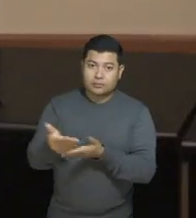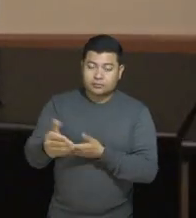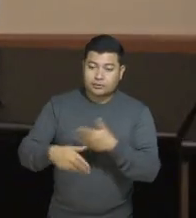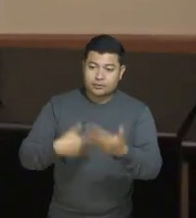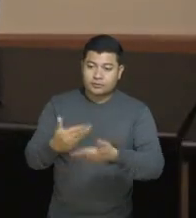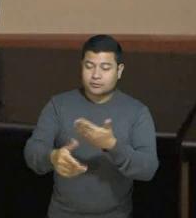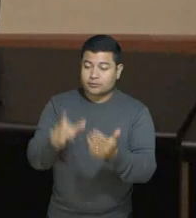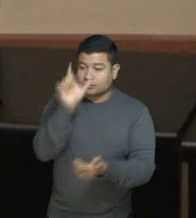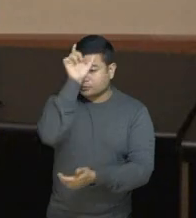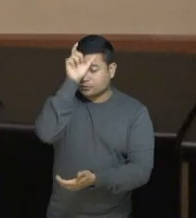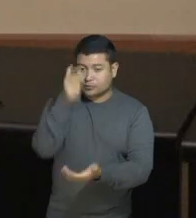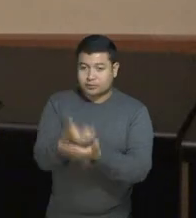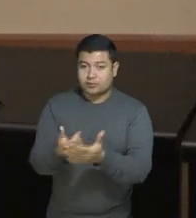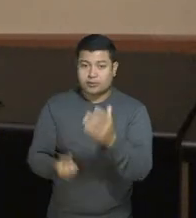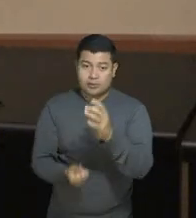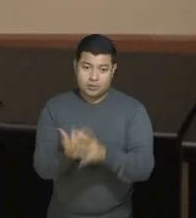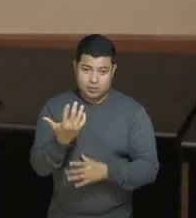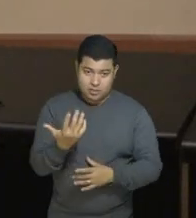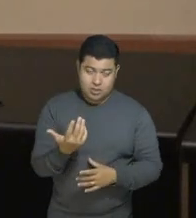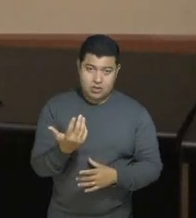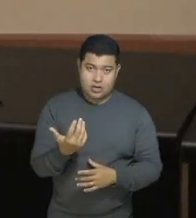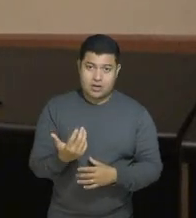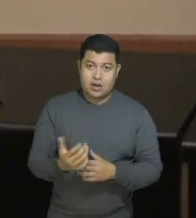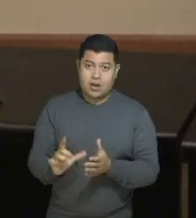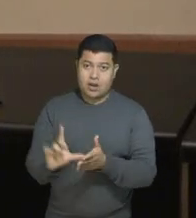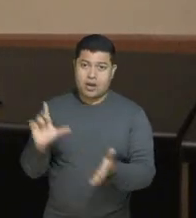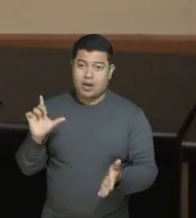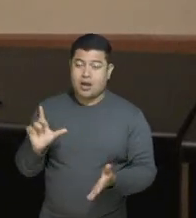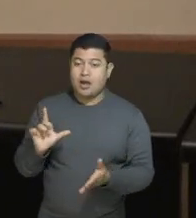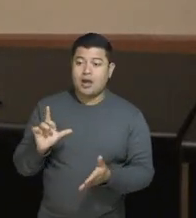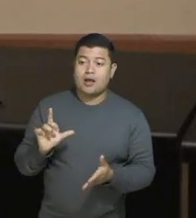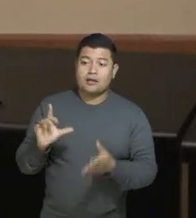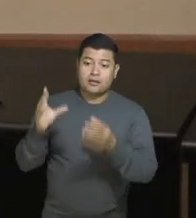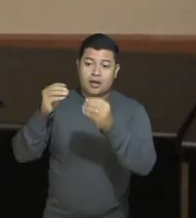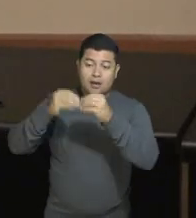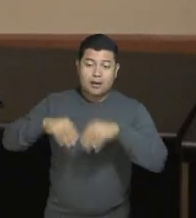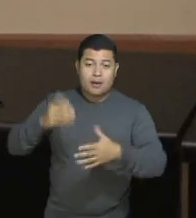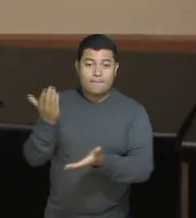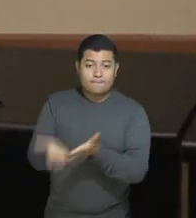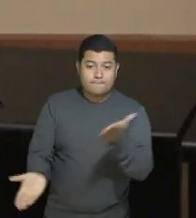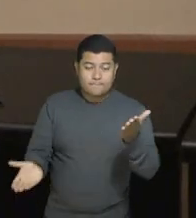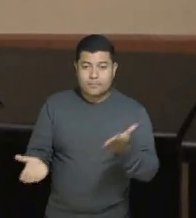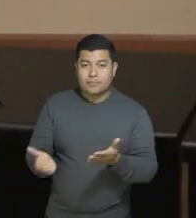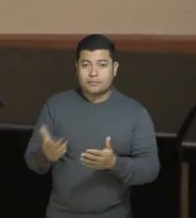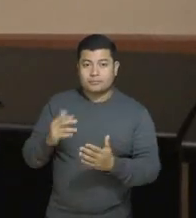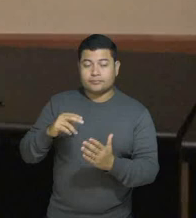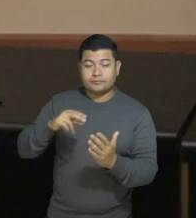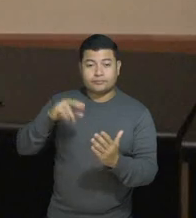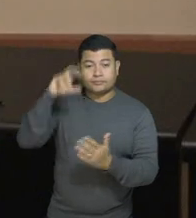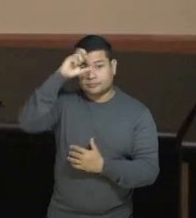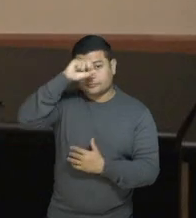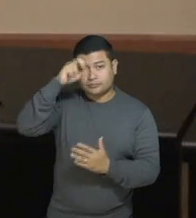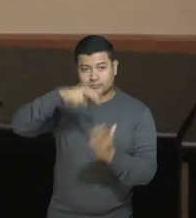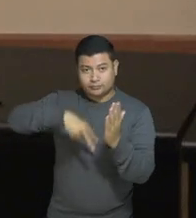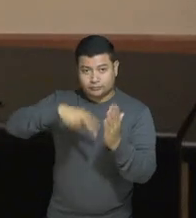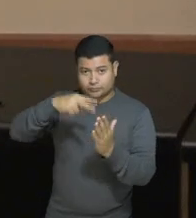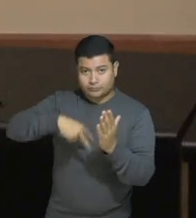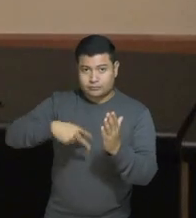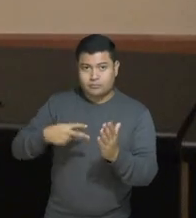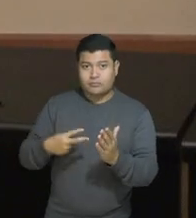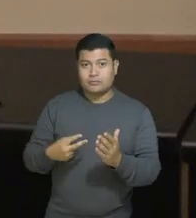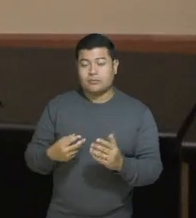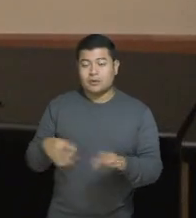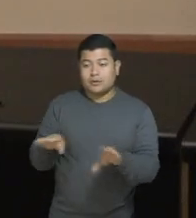se instale, antes que o fracasso na aprendizagem de leitura ocorra, antes que essa criança já esteja com